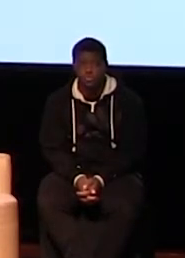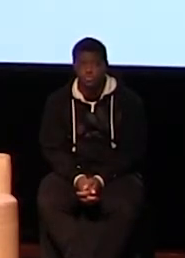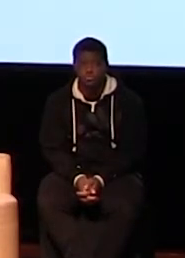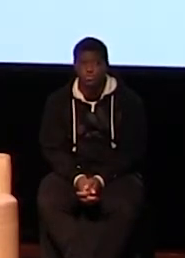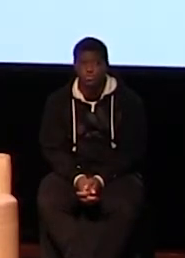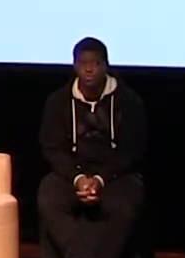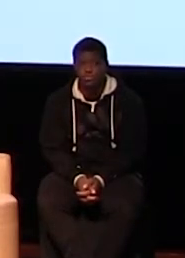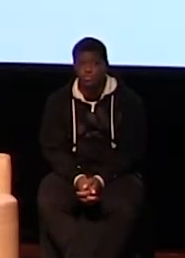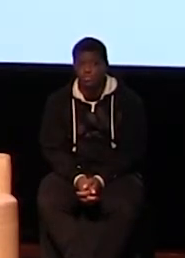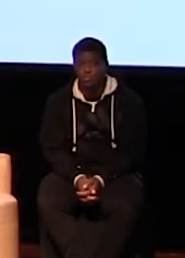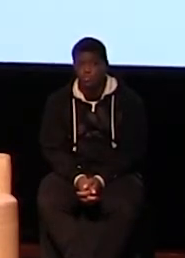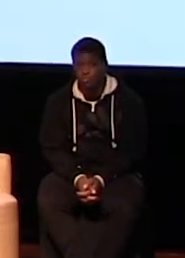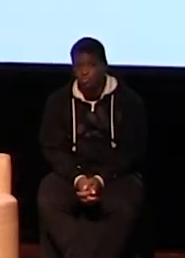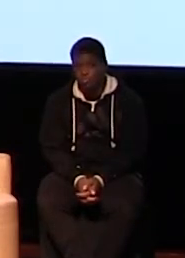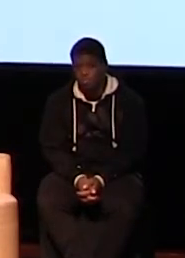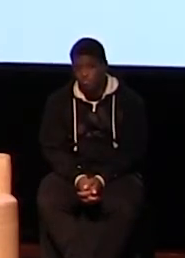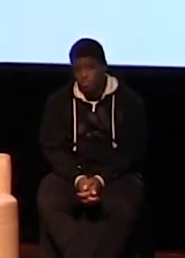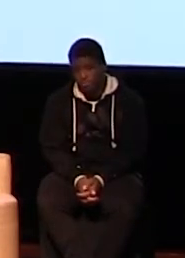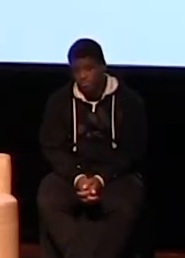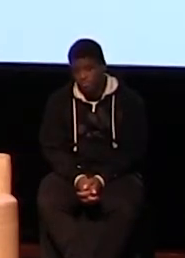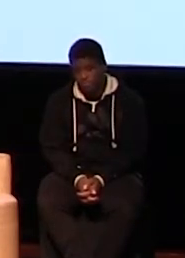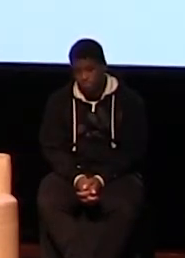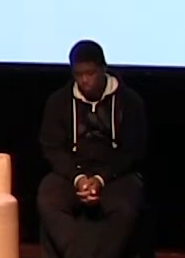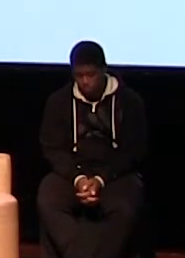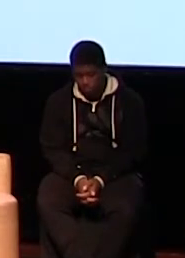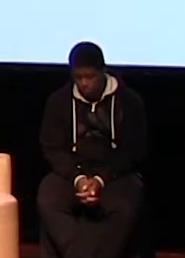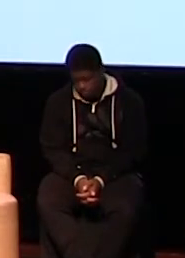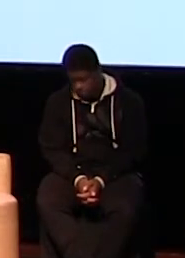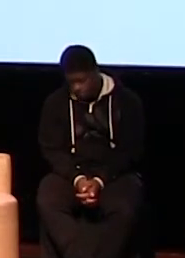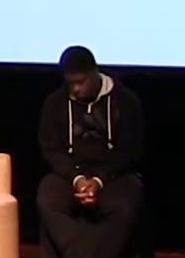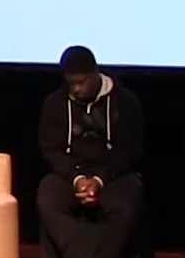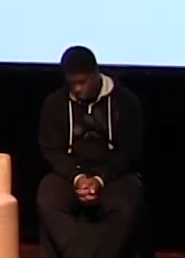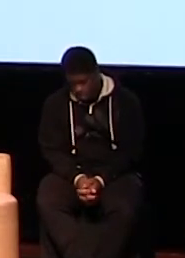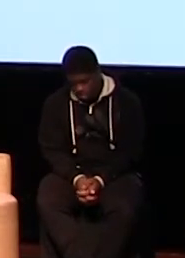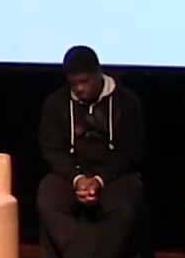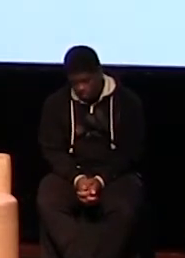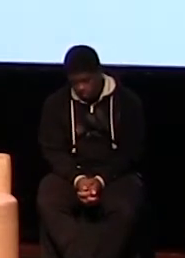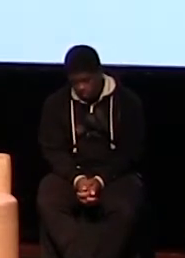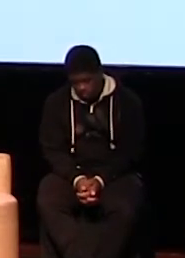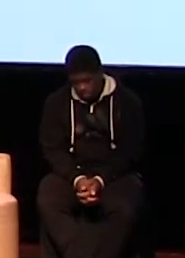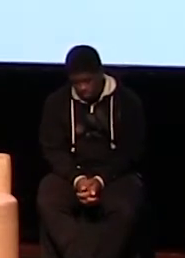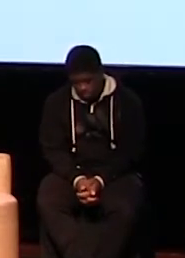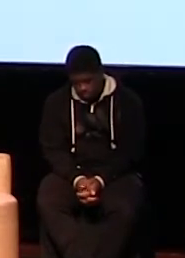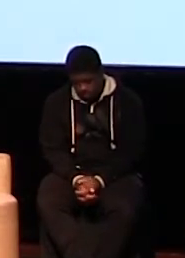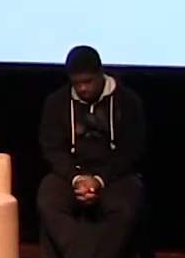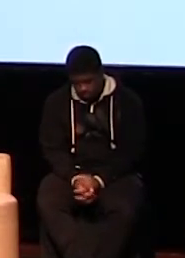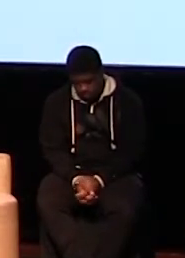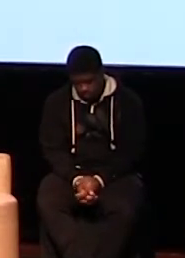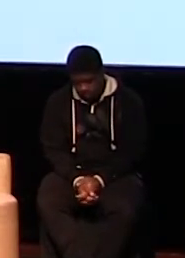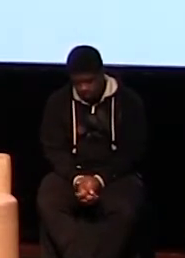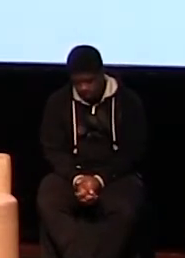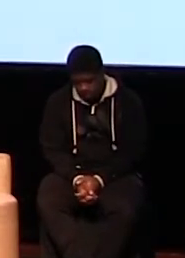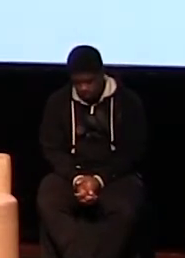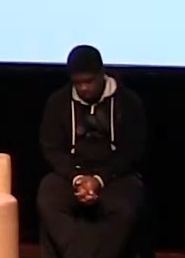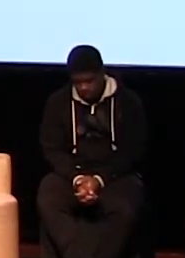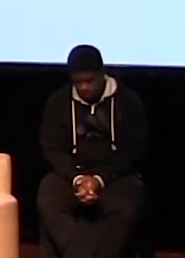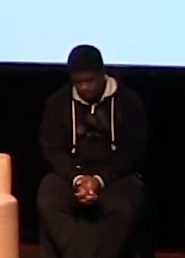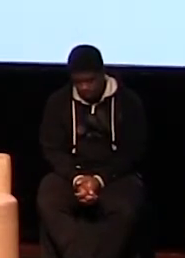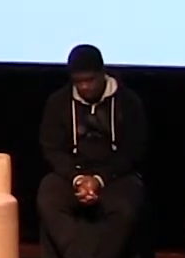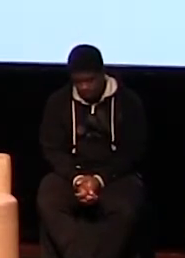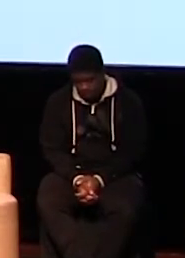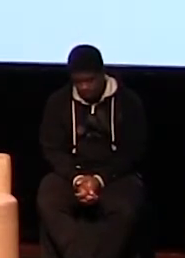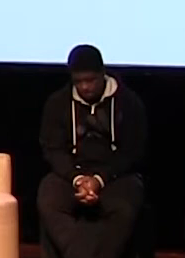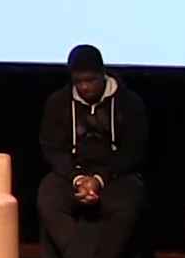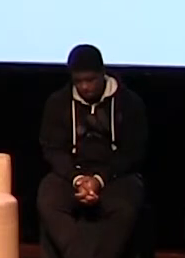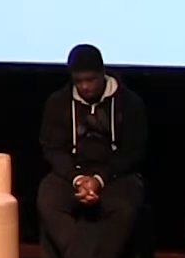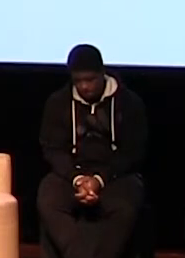junto conosco, ele passando o ensinamento e nós, educandos, nós aprendemos. E, de uma forma, isso acaba